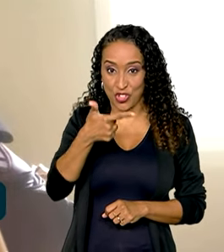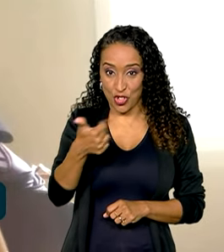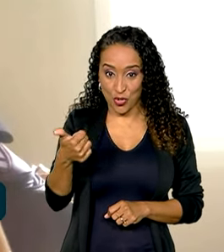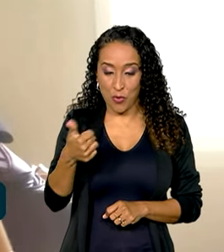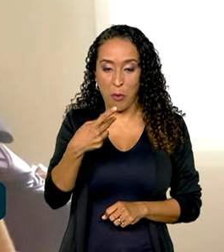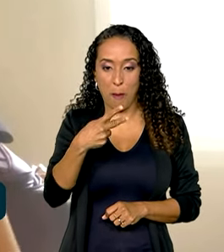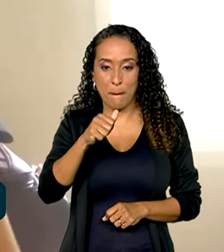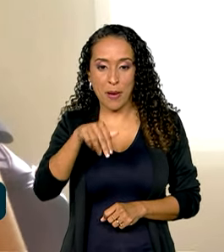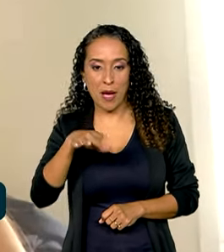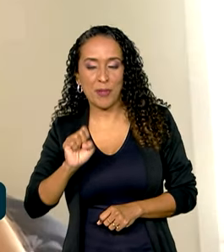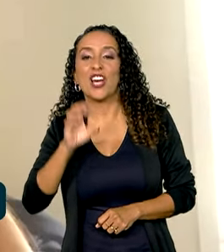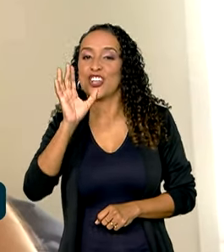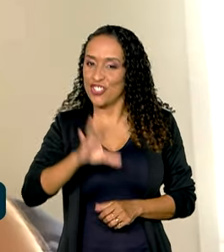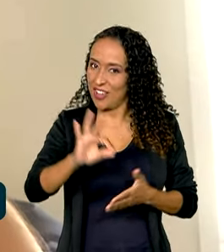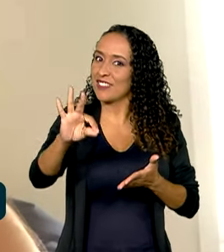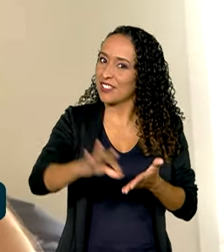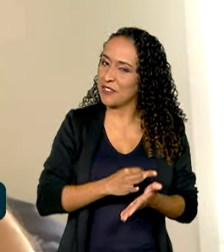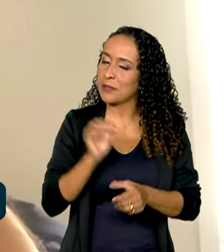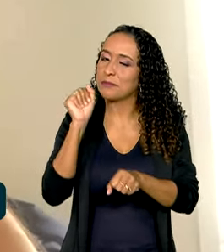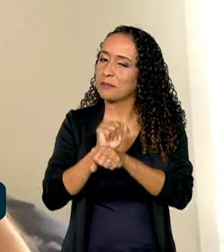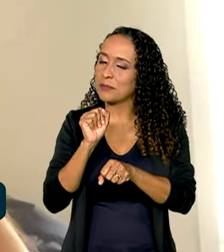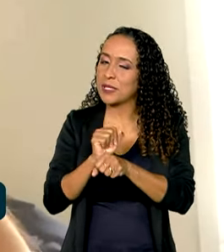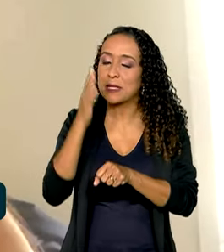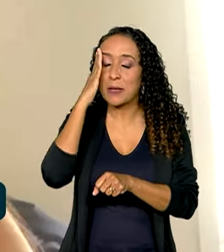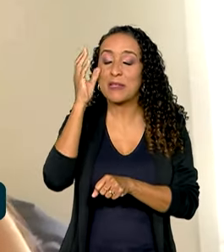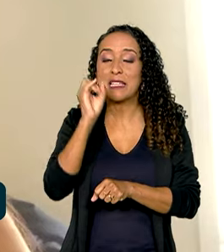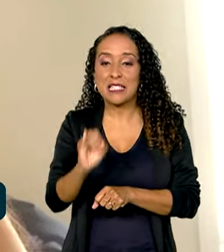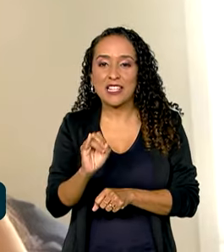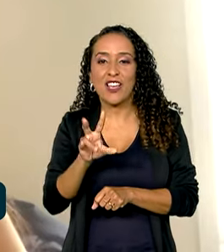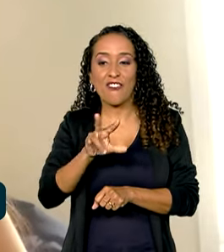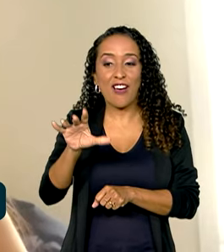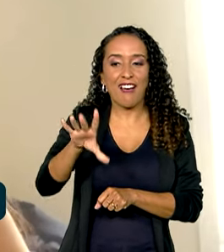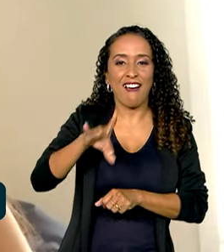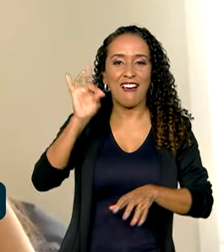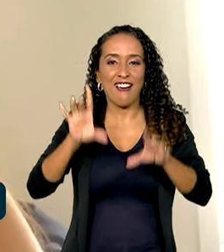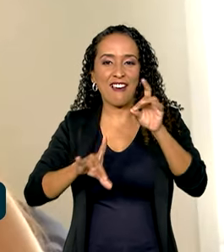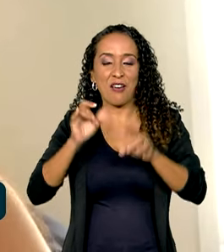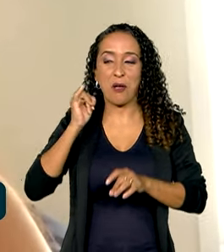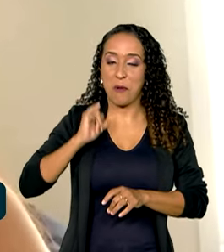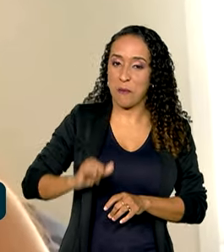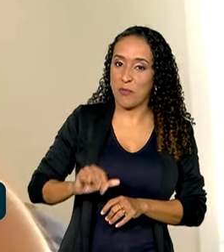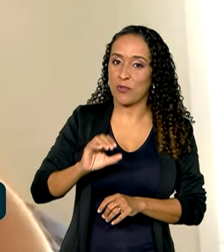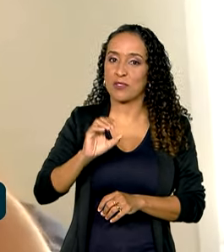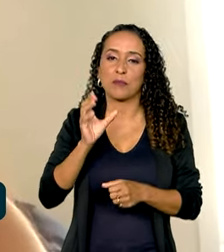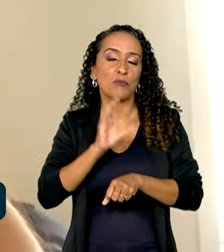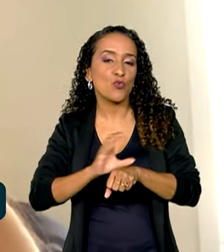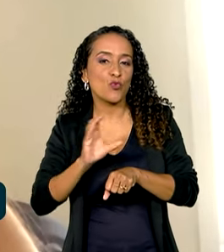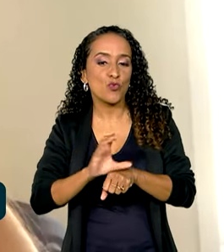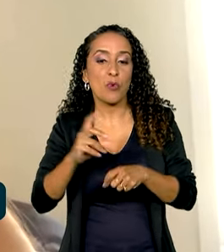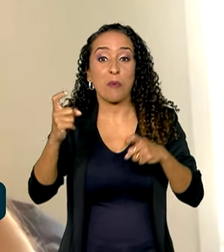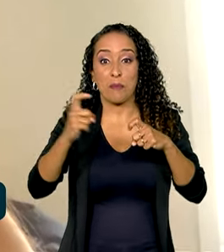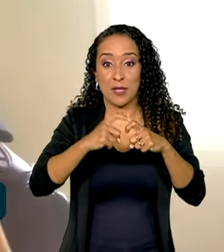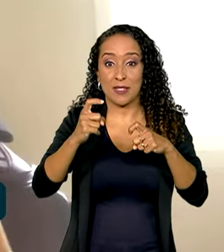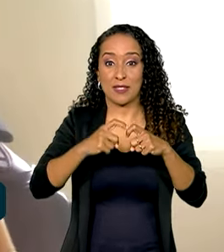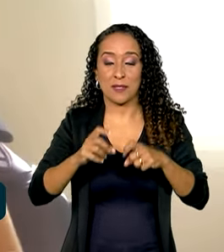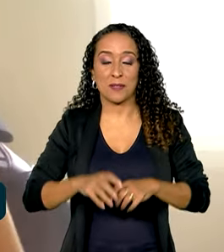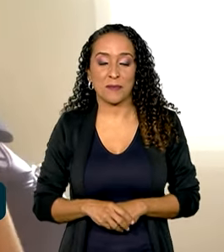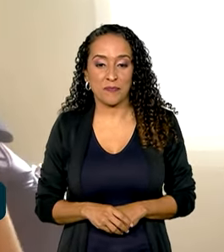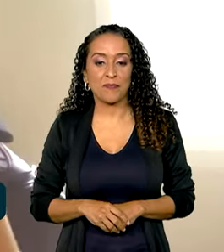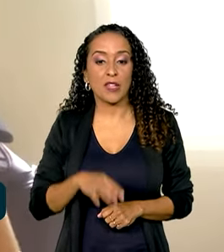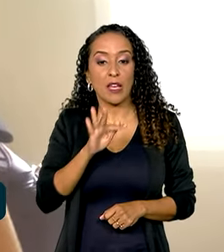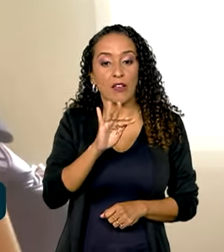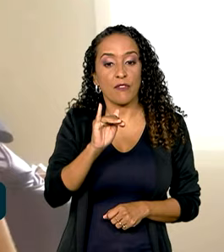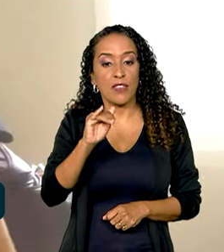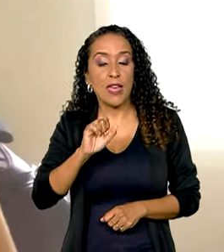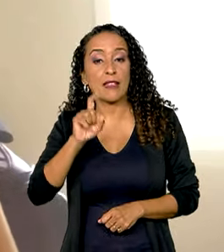se inscreveu no FIES e aguarda para saber se será selecionada com uma bolsa para cursar medicina. O FIES